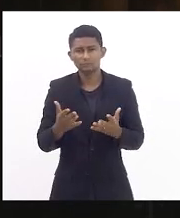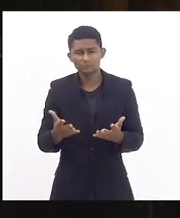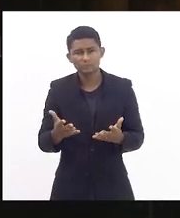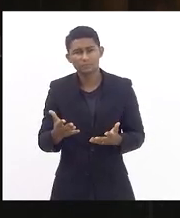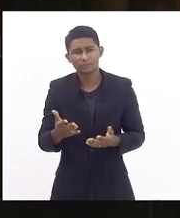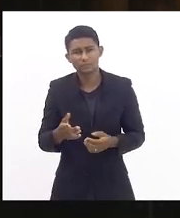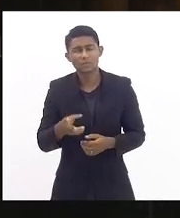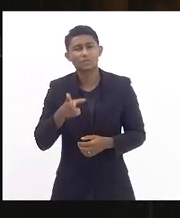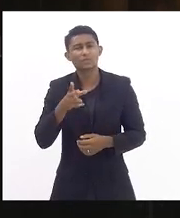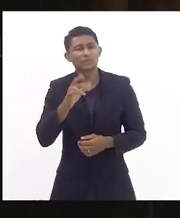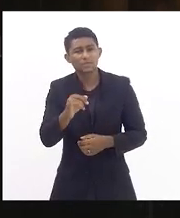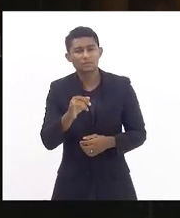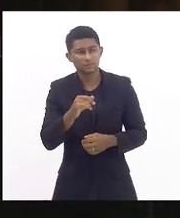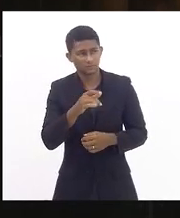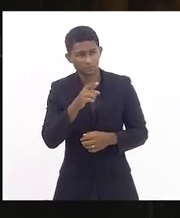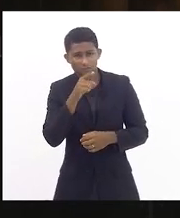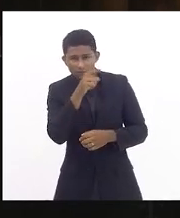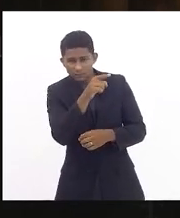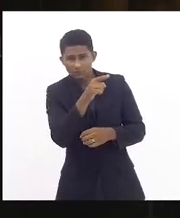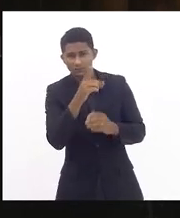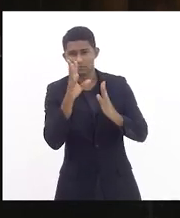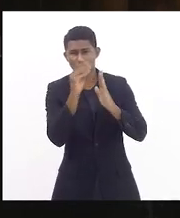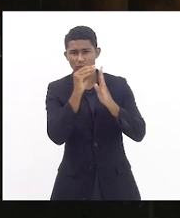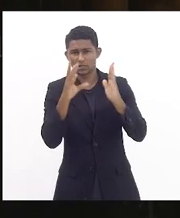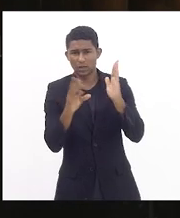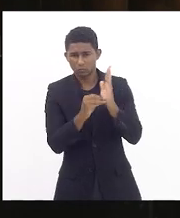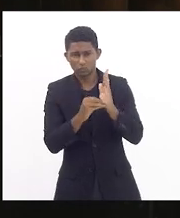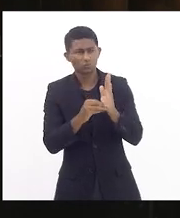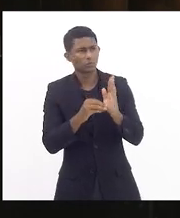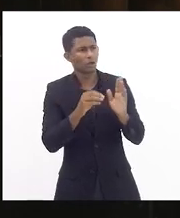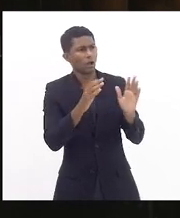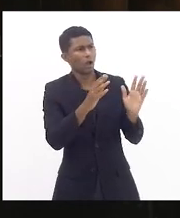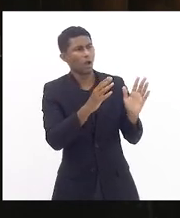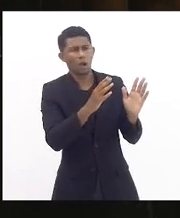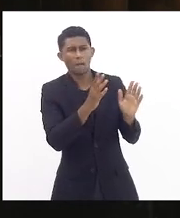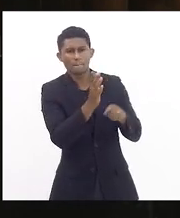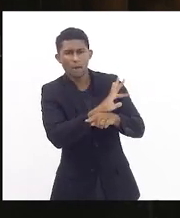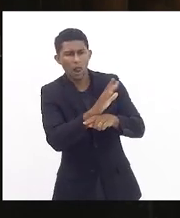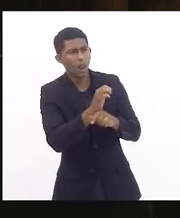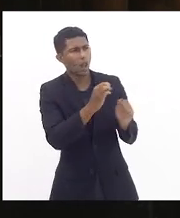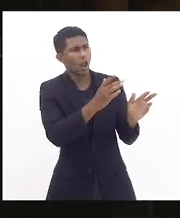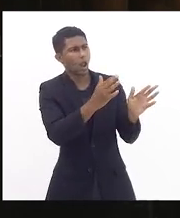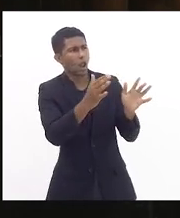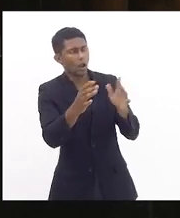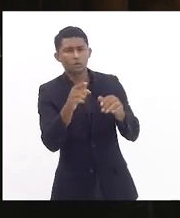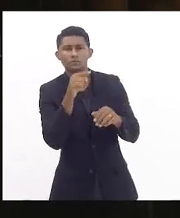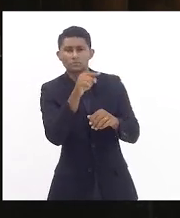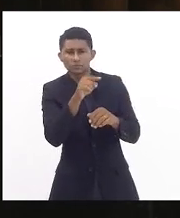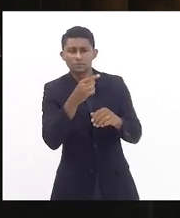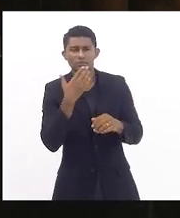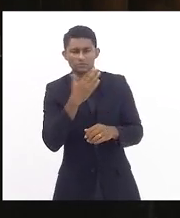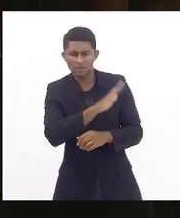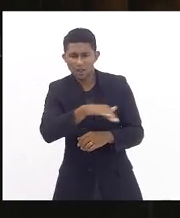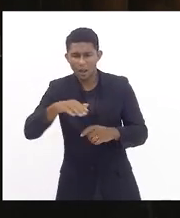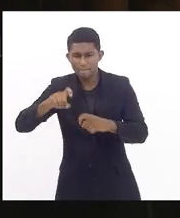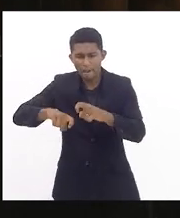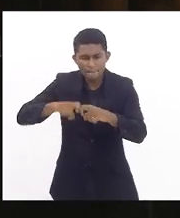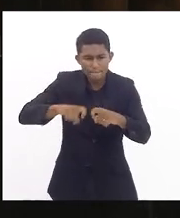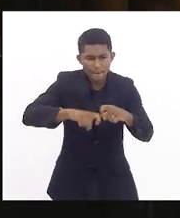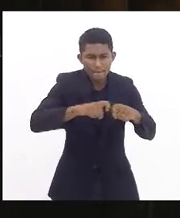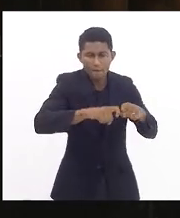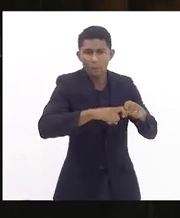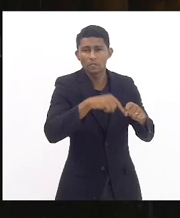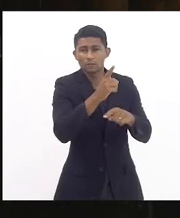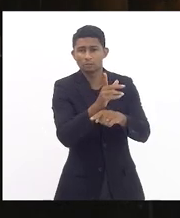você, quando mostra esse tipo de conteúdo pedófilo, de apologia à pedofilia, o filme está enquadrado,